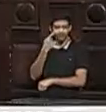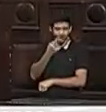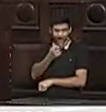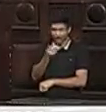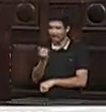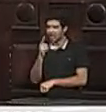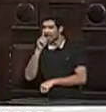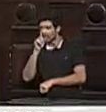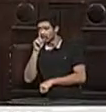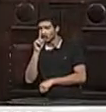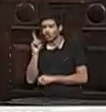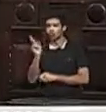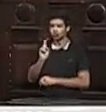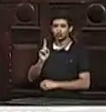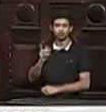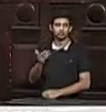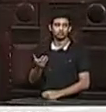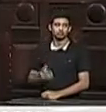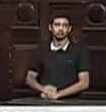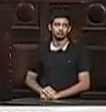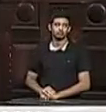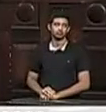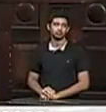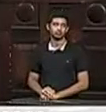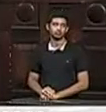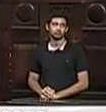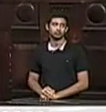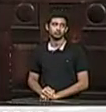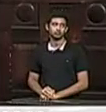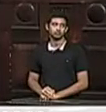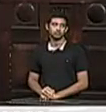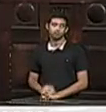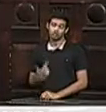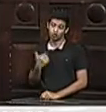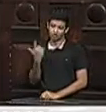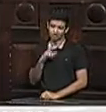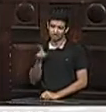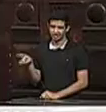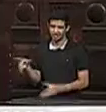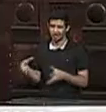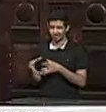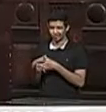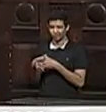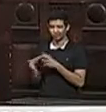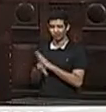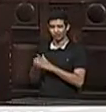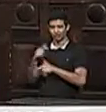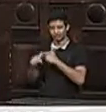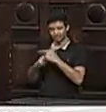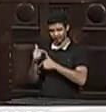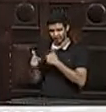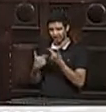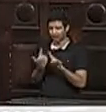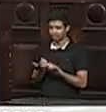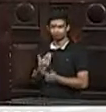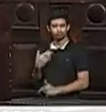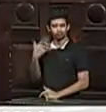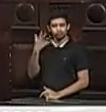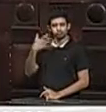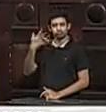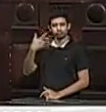risco? Eu tive a oportunidade, na Comissão do Trabalho, de fazer uma audiência pública